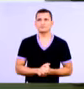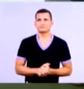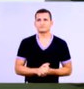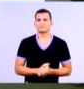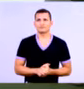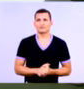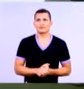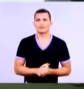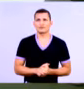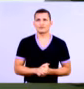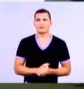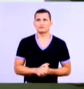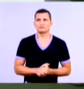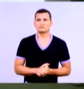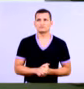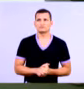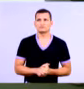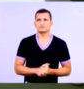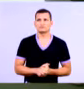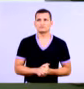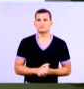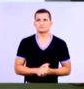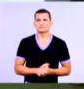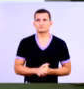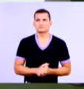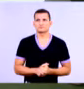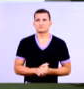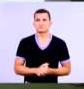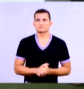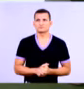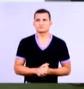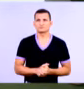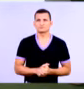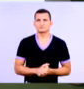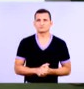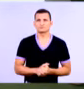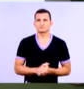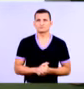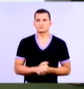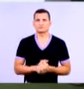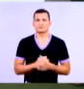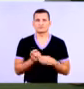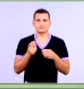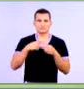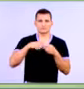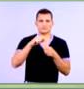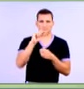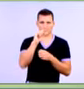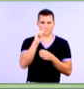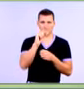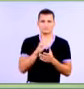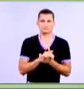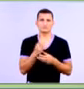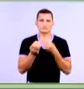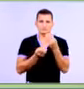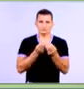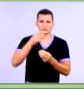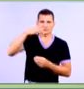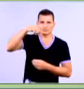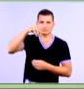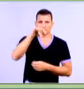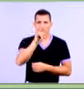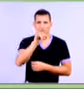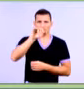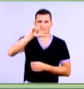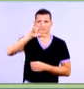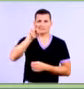Bom, então vamos estudar, né? Aqui não está comentando, mas vamos voltar aqui atrás, como que funciona a pilha e